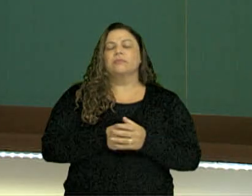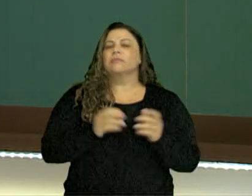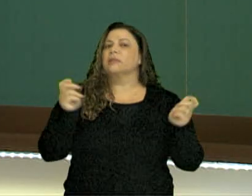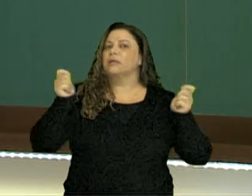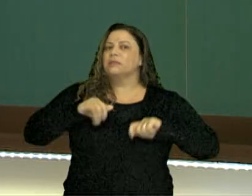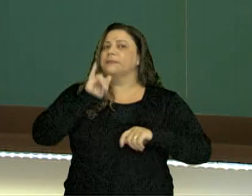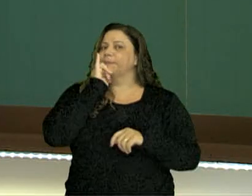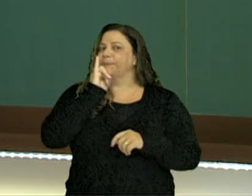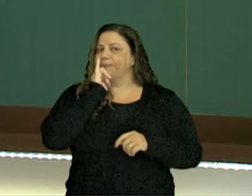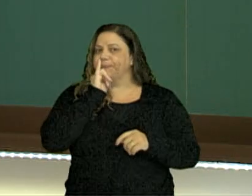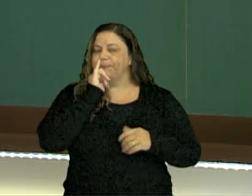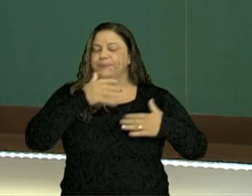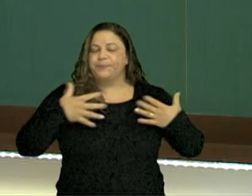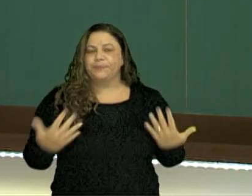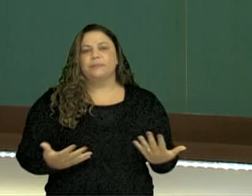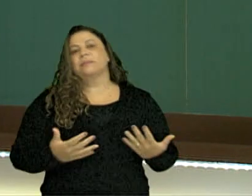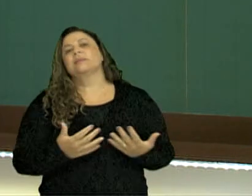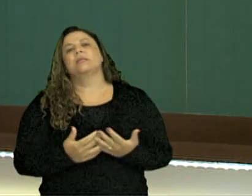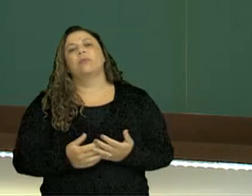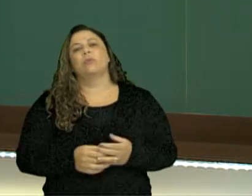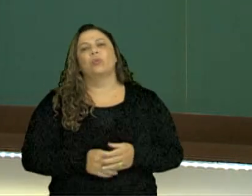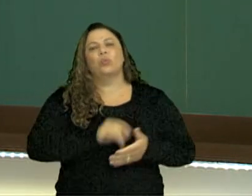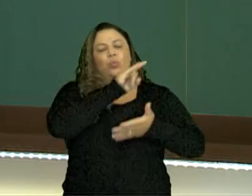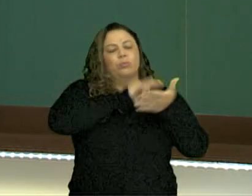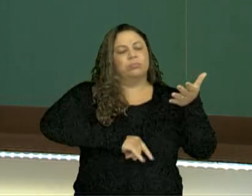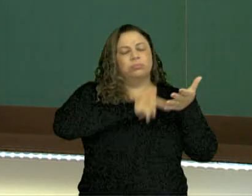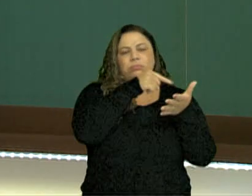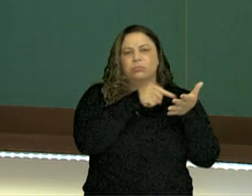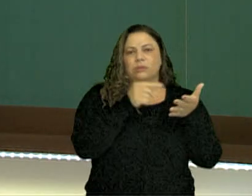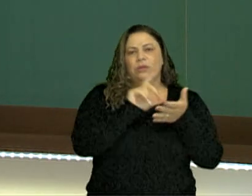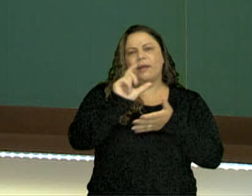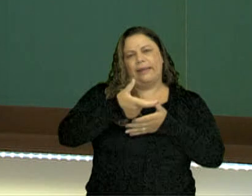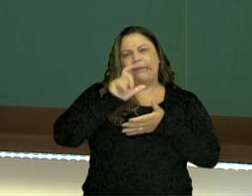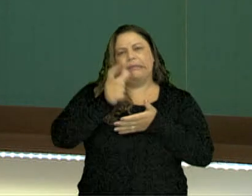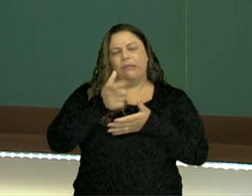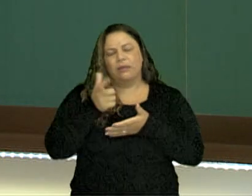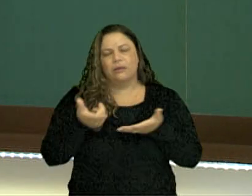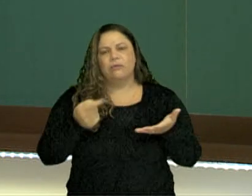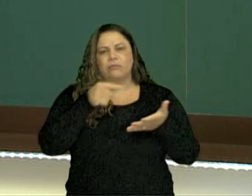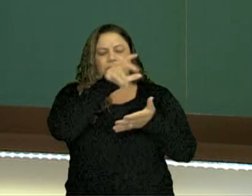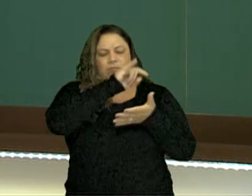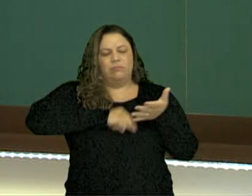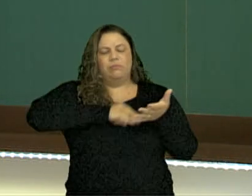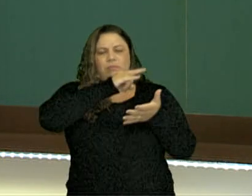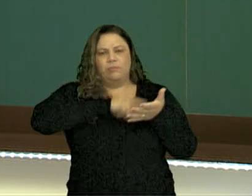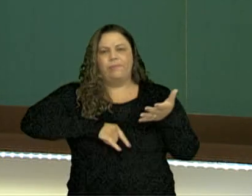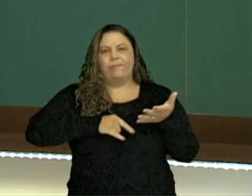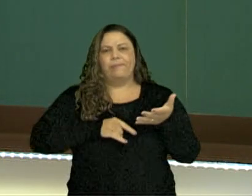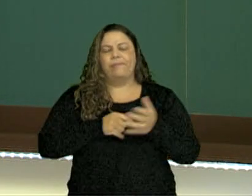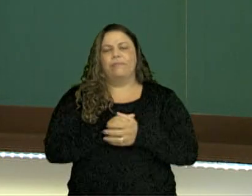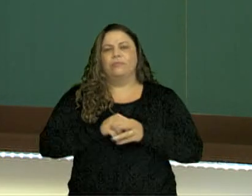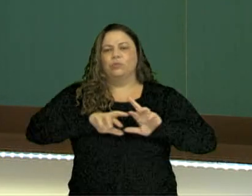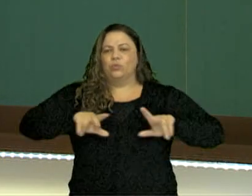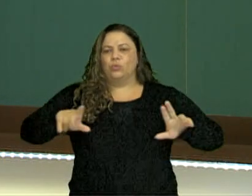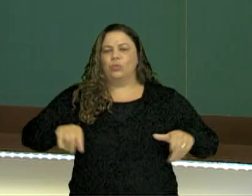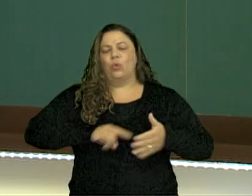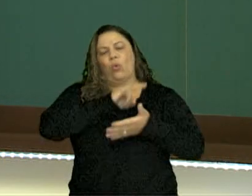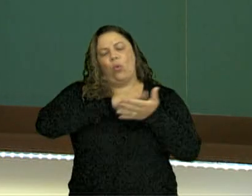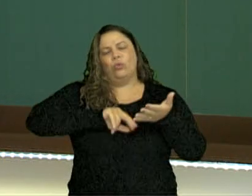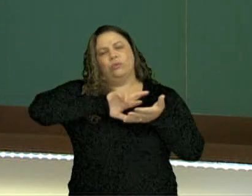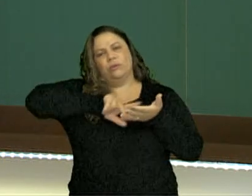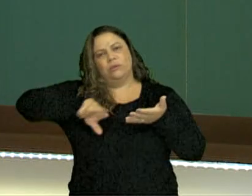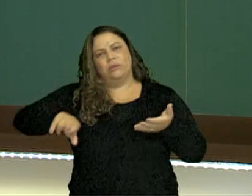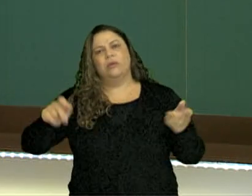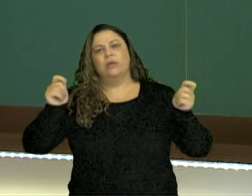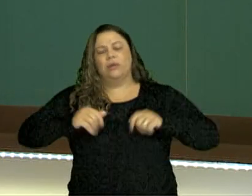Por exemplo, no extrato do cartão de crédito, no extrato de financiamento e assim no contrato de financiamento